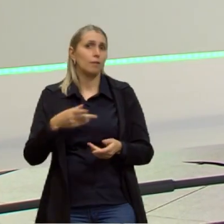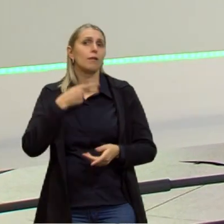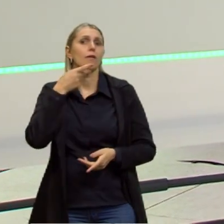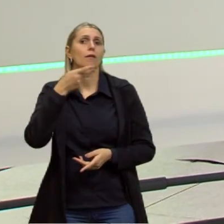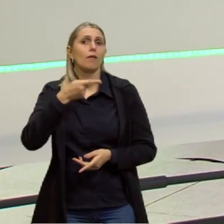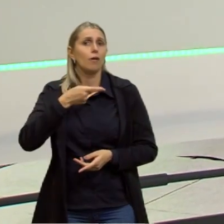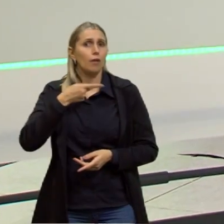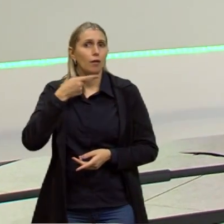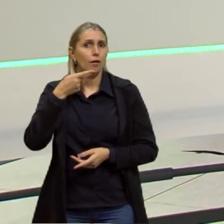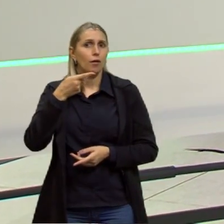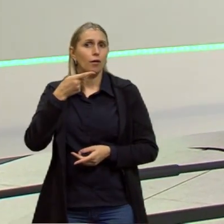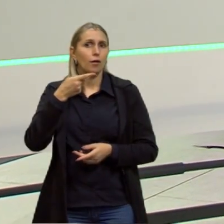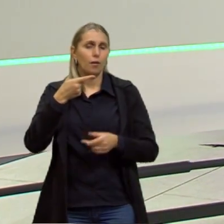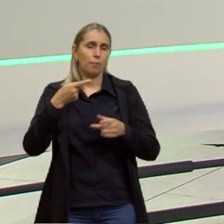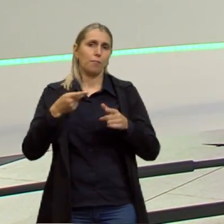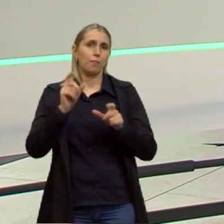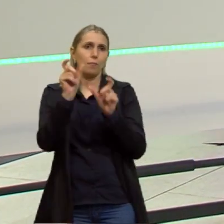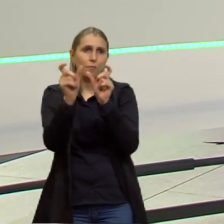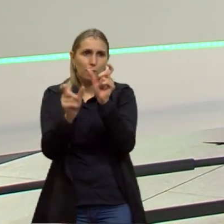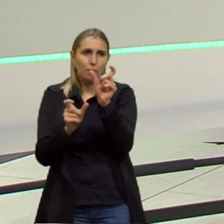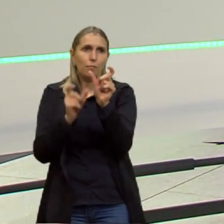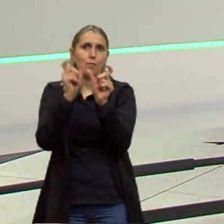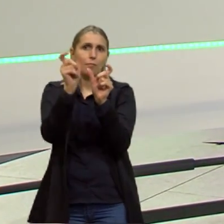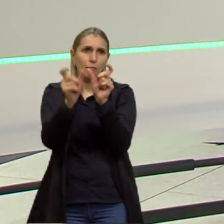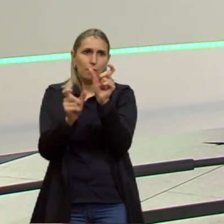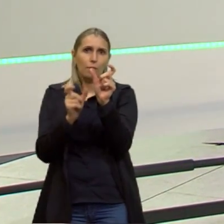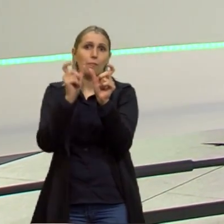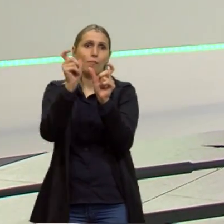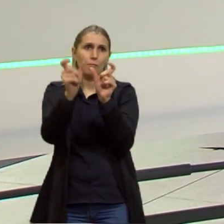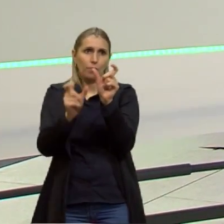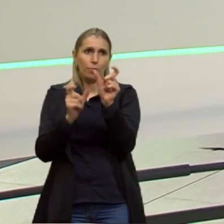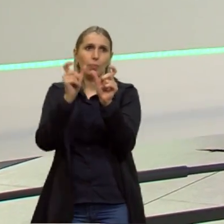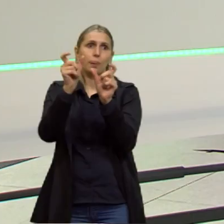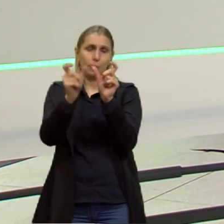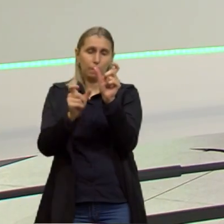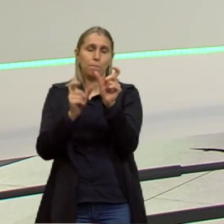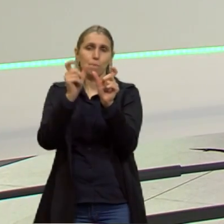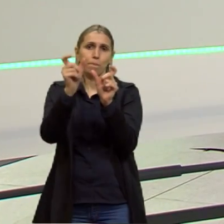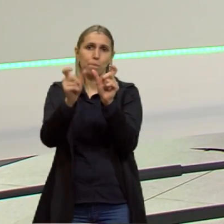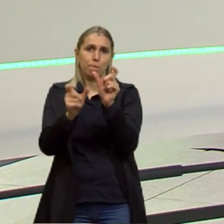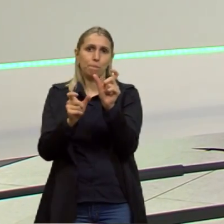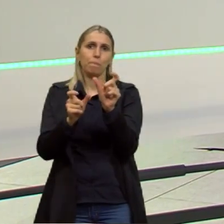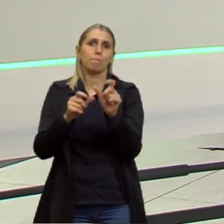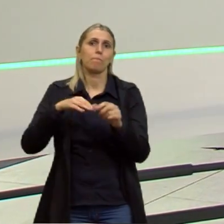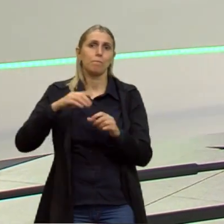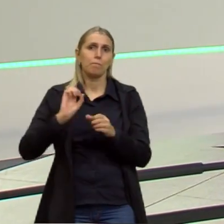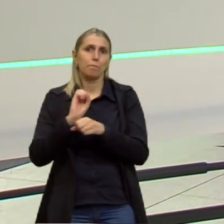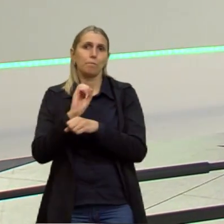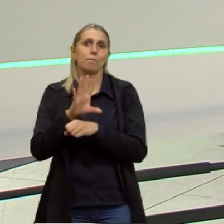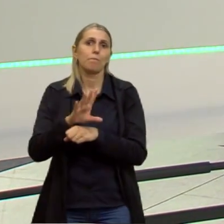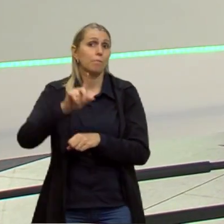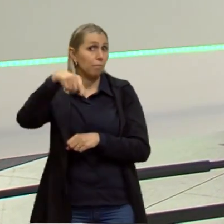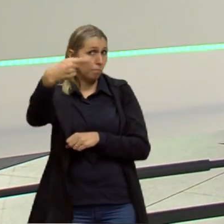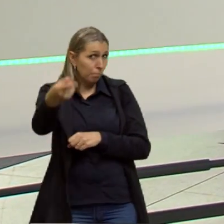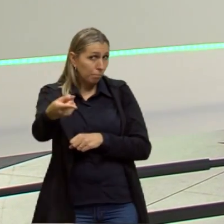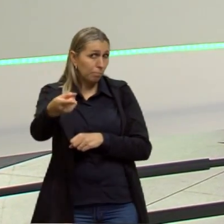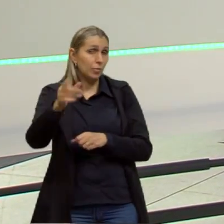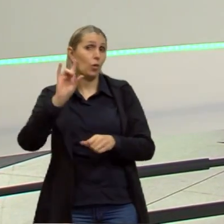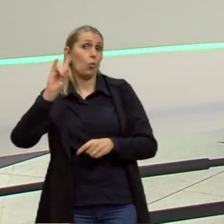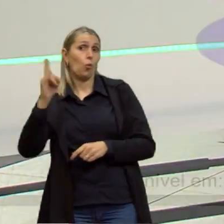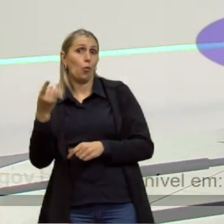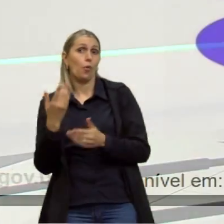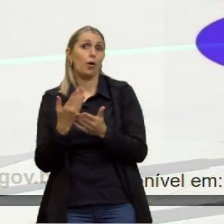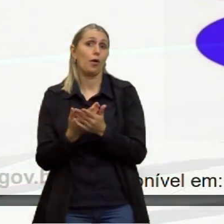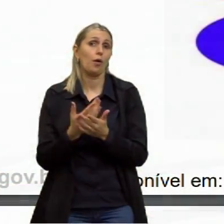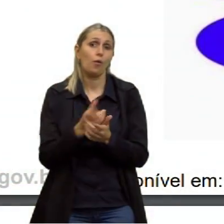falar sobre morfologia dois pode passar o slide se vocês lembraram na última aula falei sobre